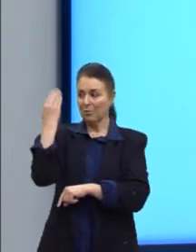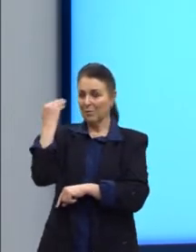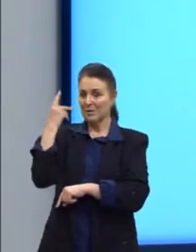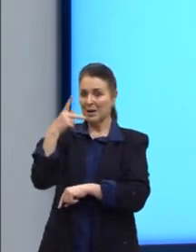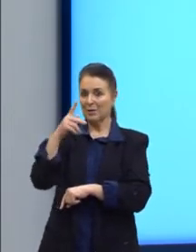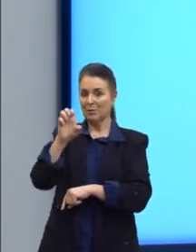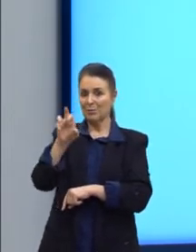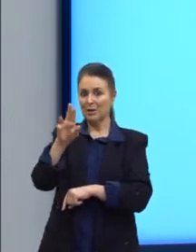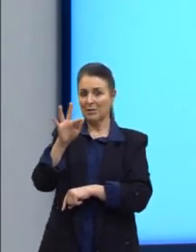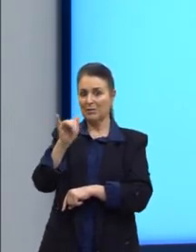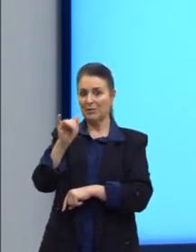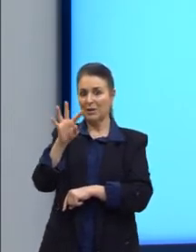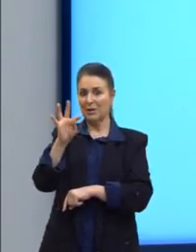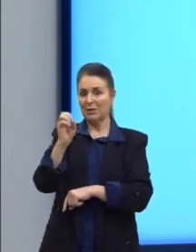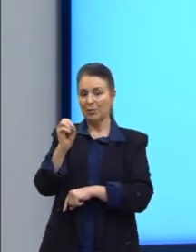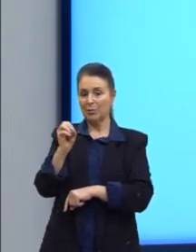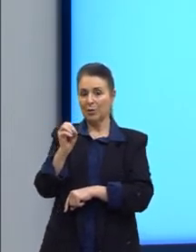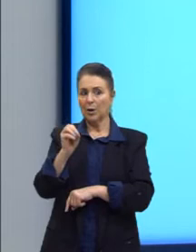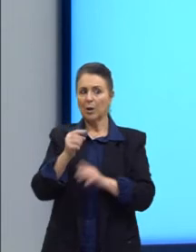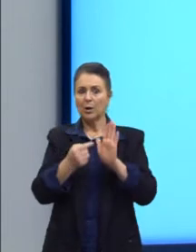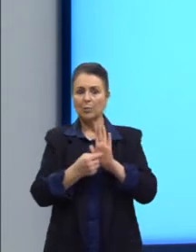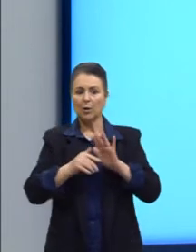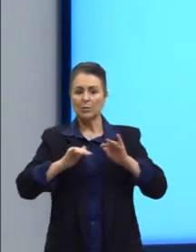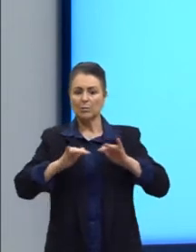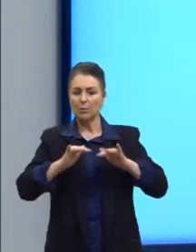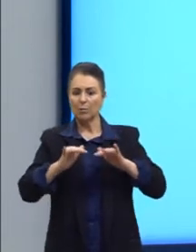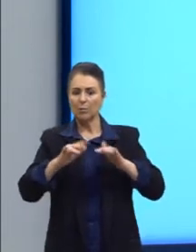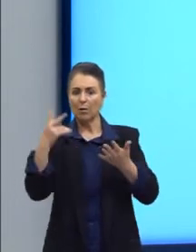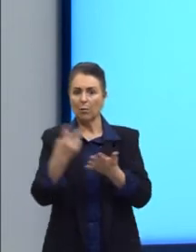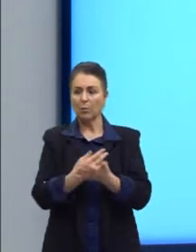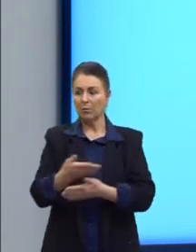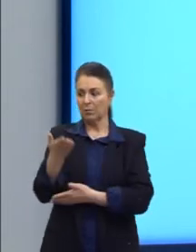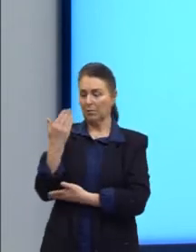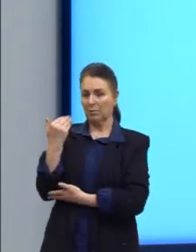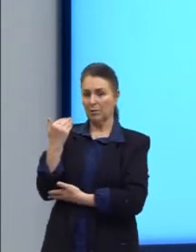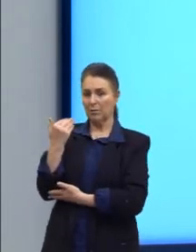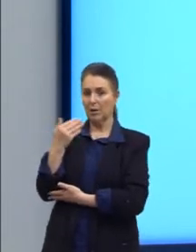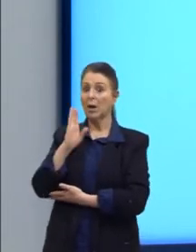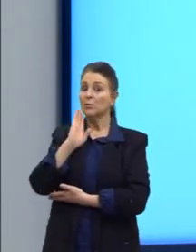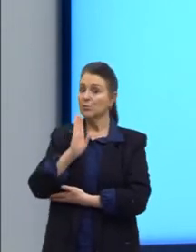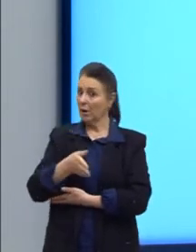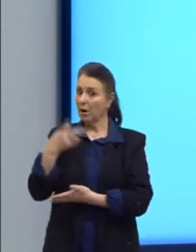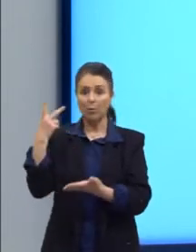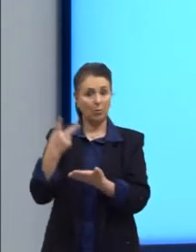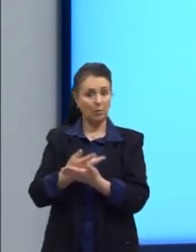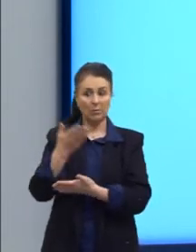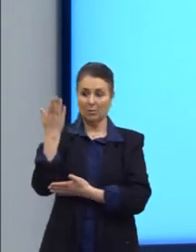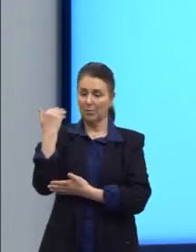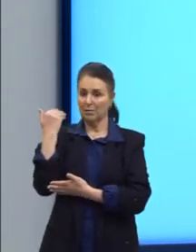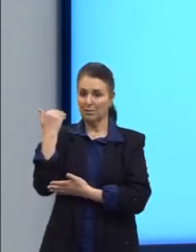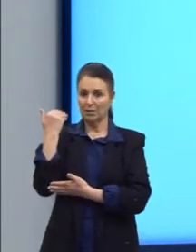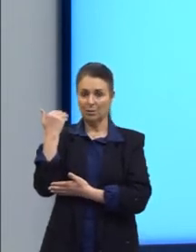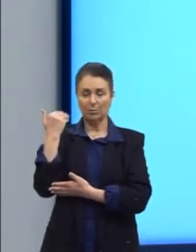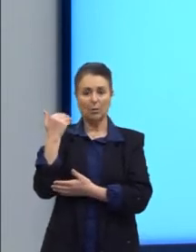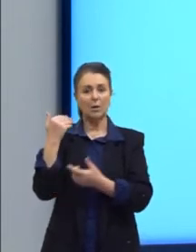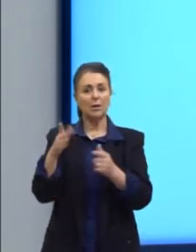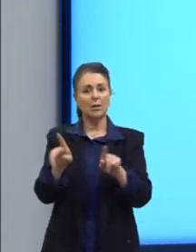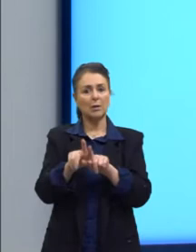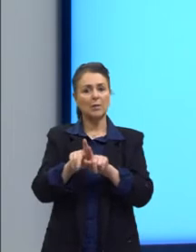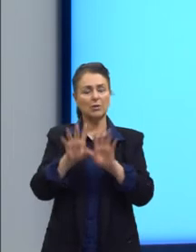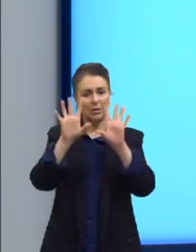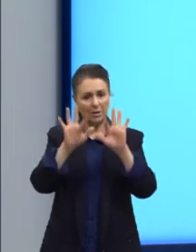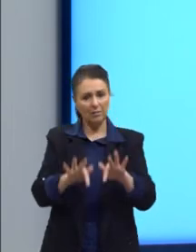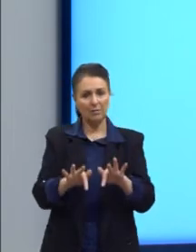ele vai indicar uma ação que está no passado que já aconteceu e que já foi finalizada